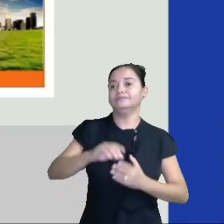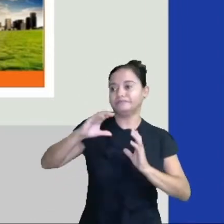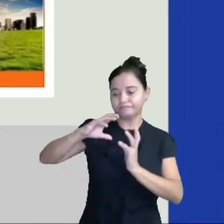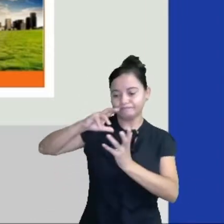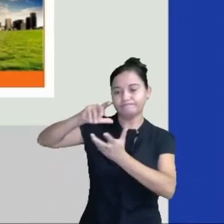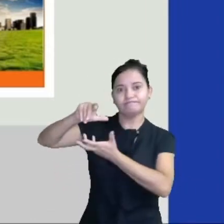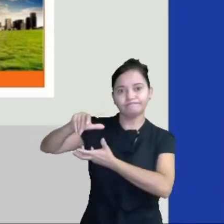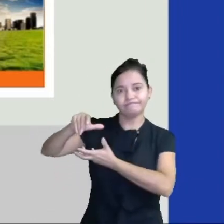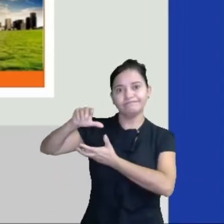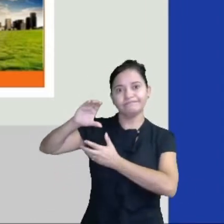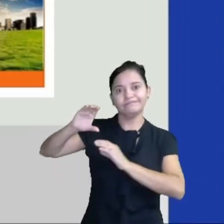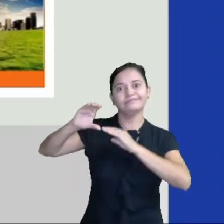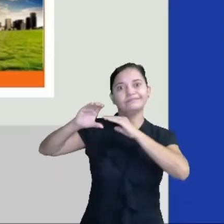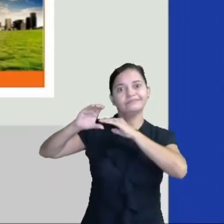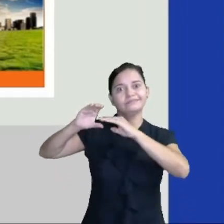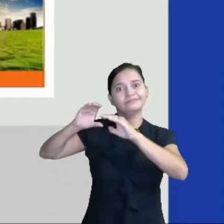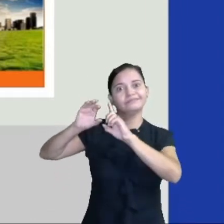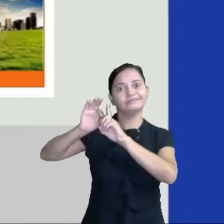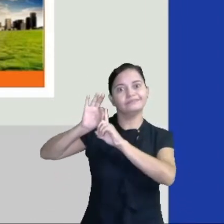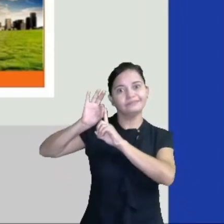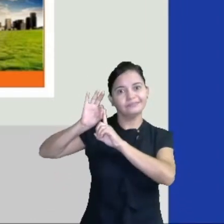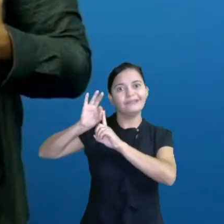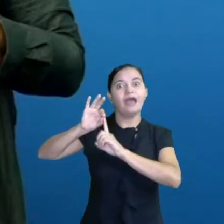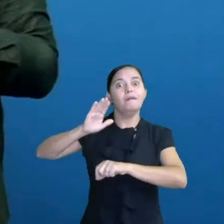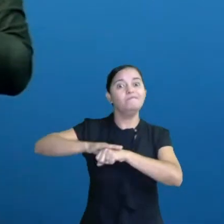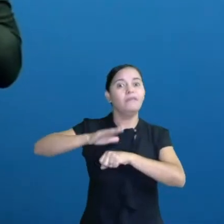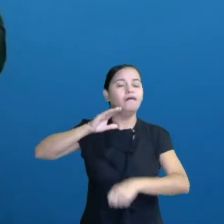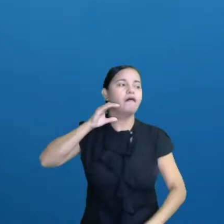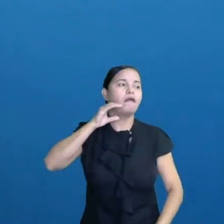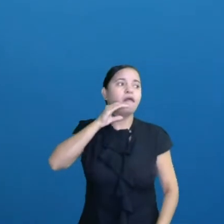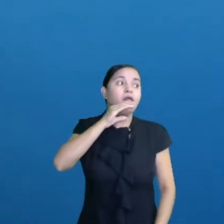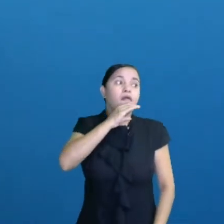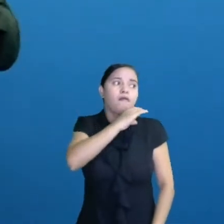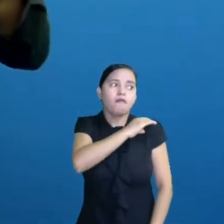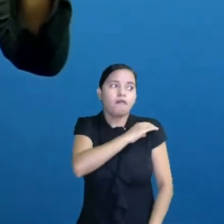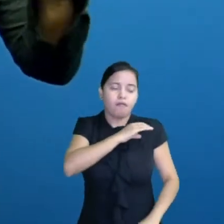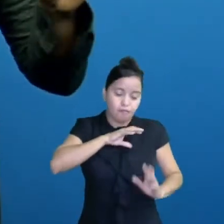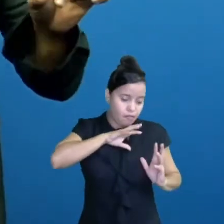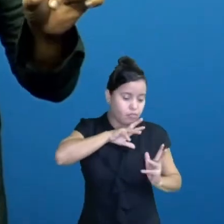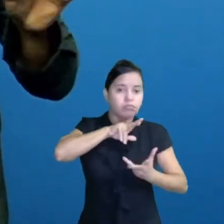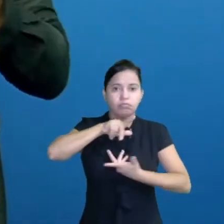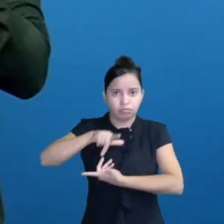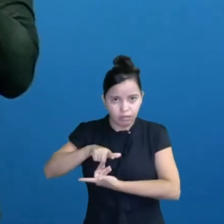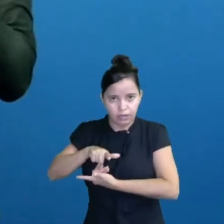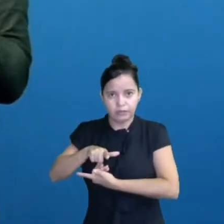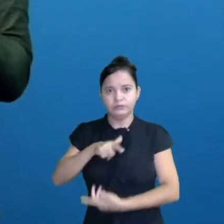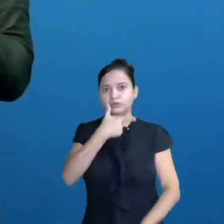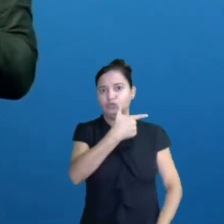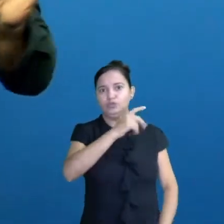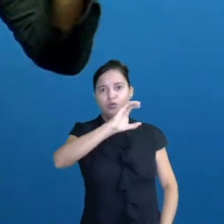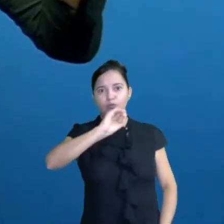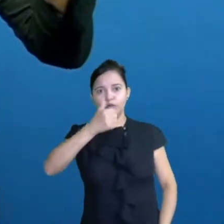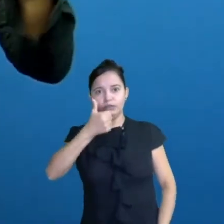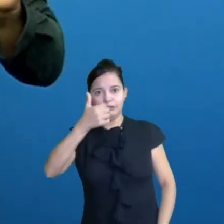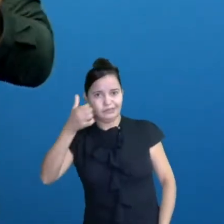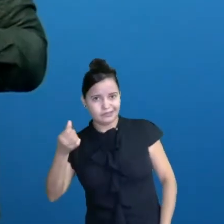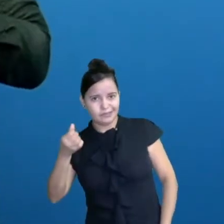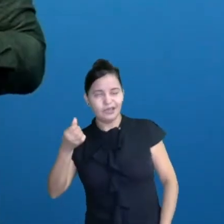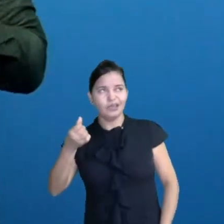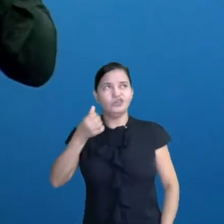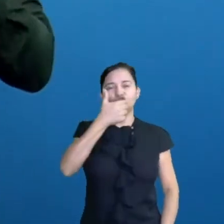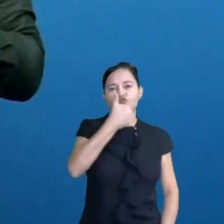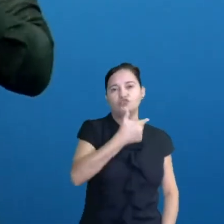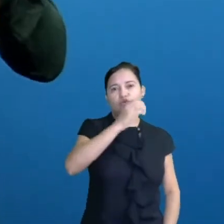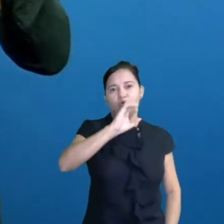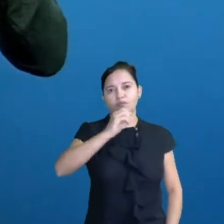nosso planeta. Nosso planeta está ficando mais quente. Volta para mim aqui, produção. Só para vocês terem ideia, gente, 2016 e 2020 é considerado os anos